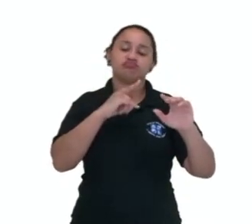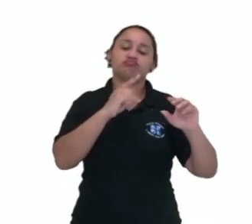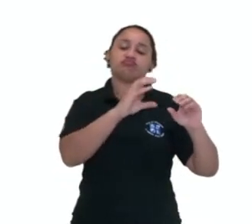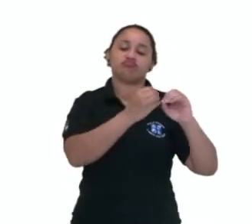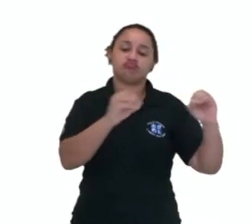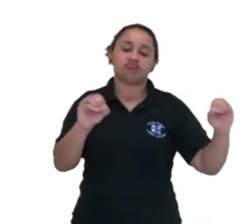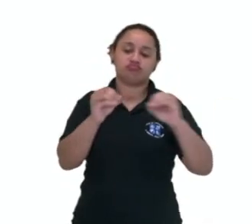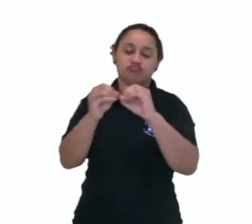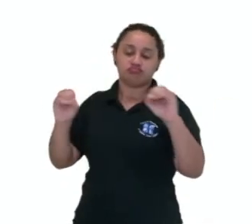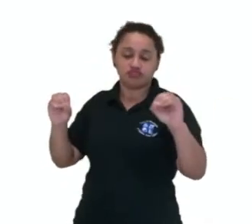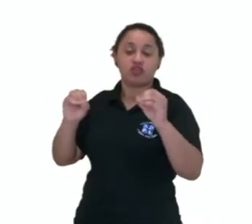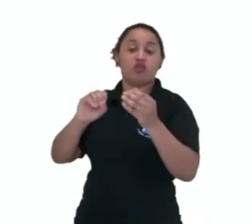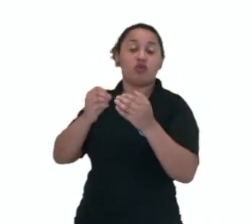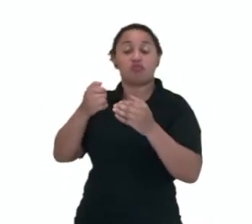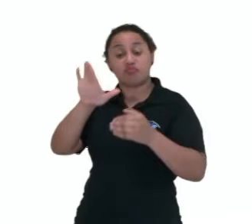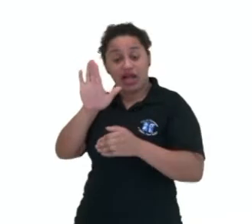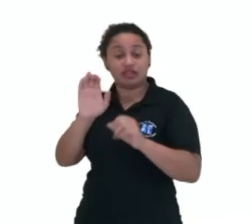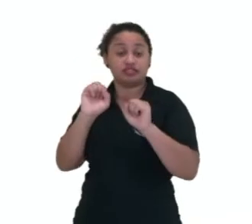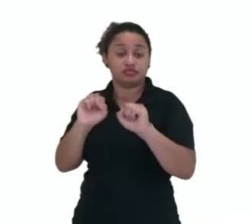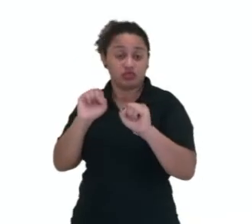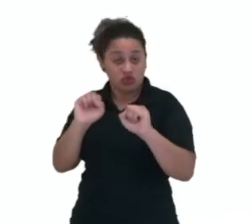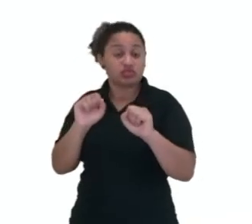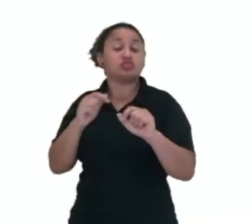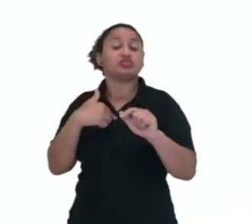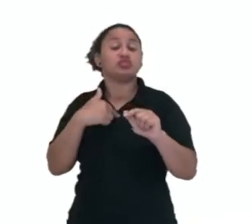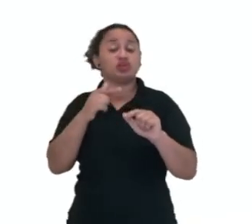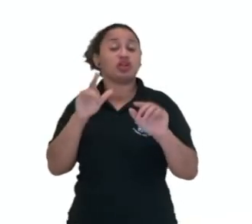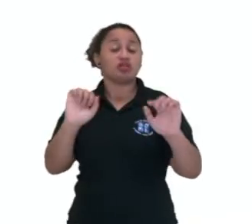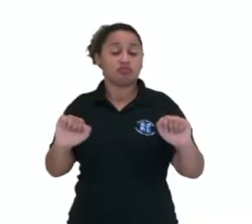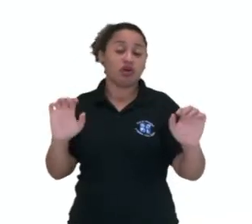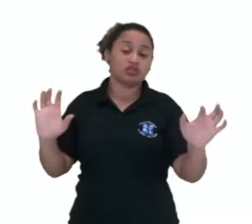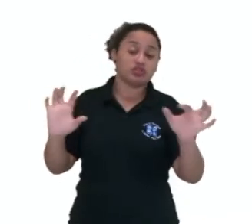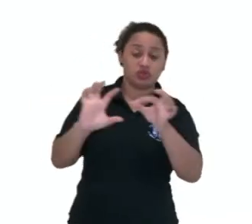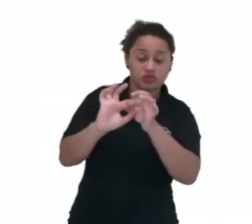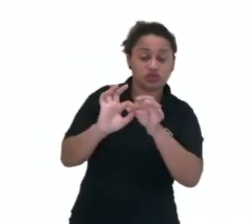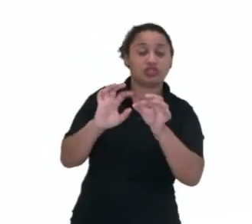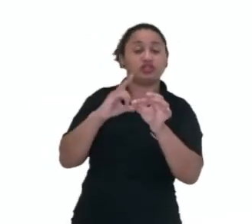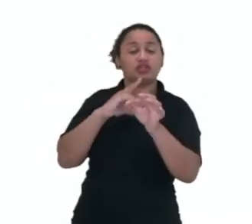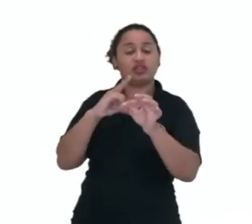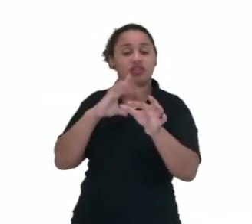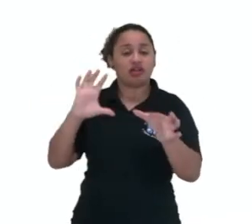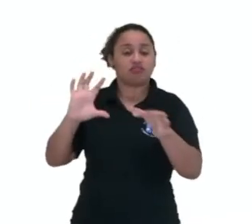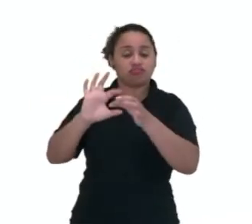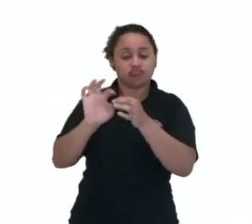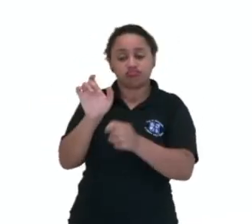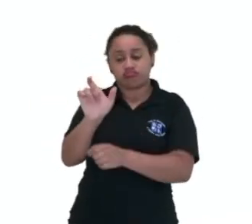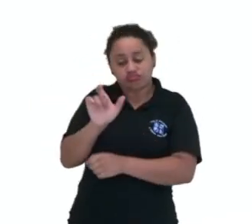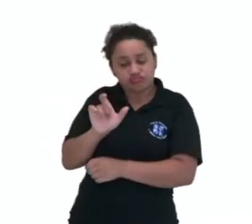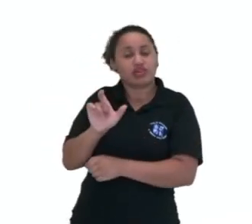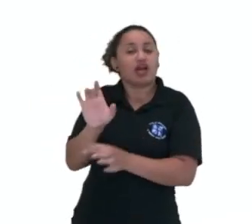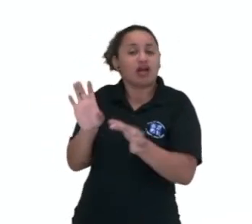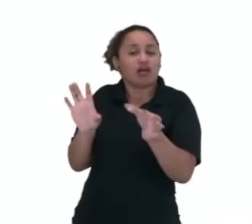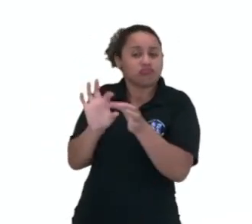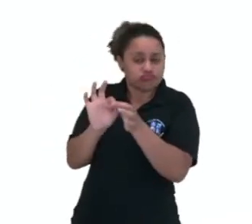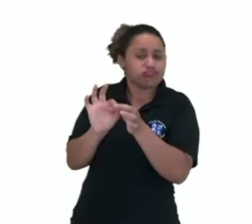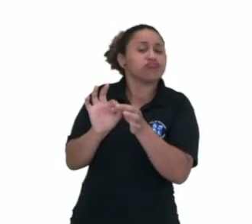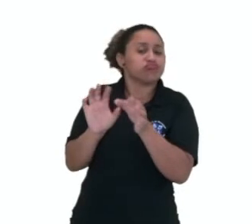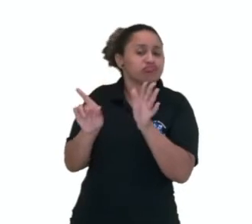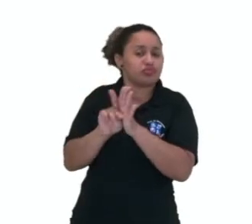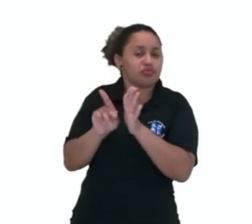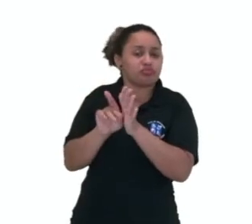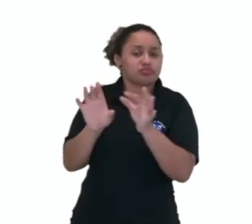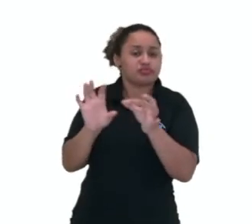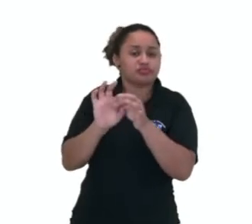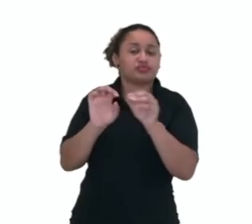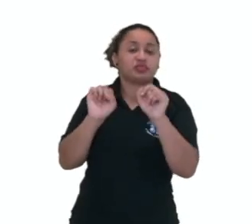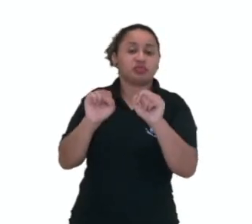apresenta duas ou mais orações independentes que podem ser ligadas por conjunções coordenativas, Então, lembrando que as